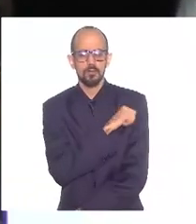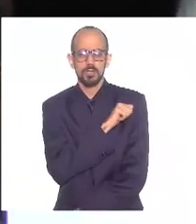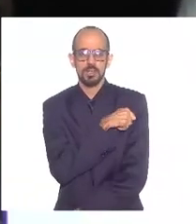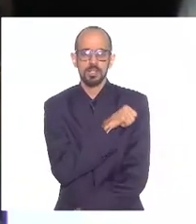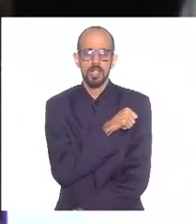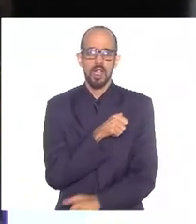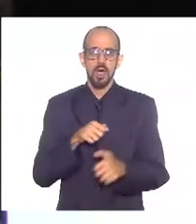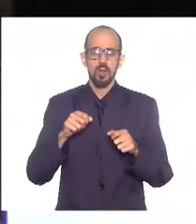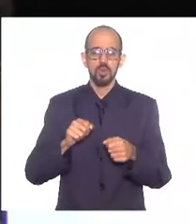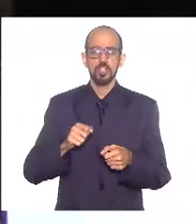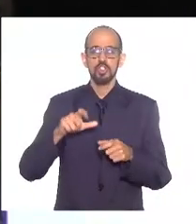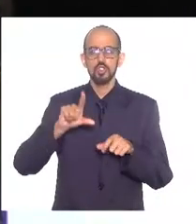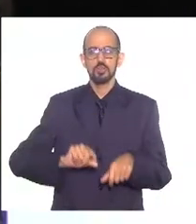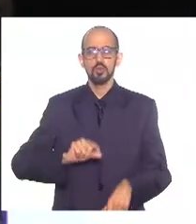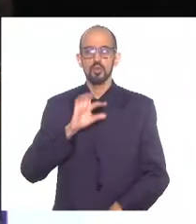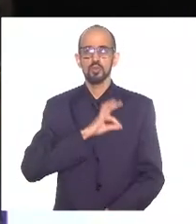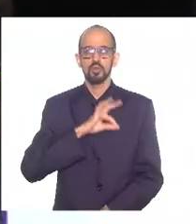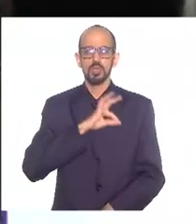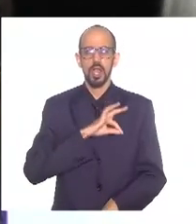dos servidores públicos,